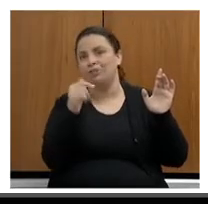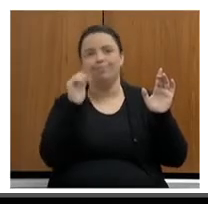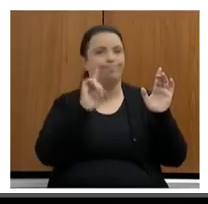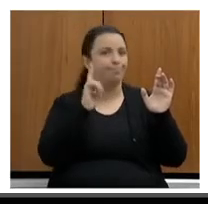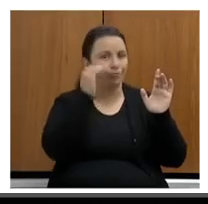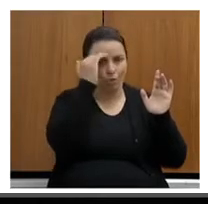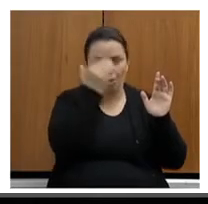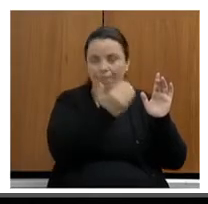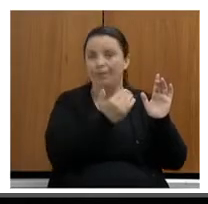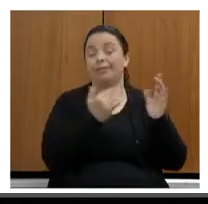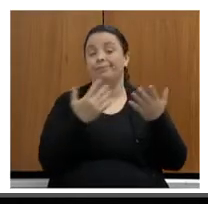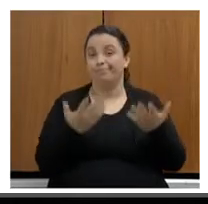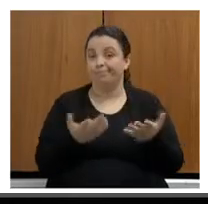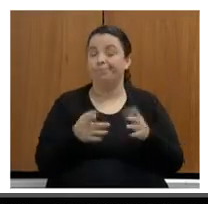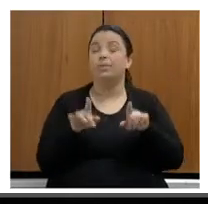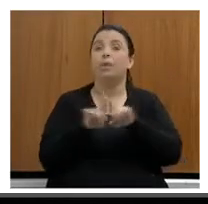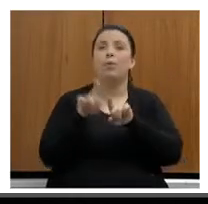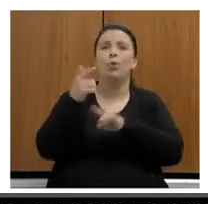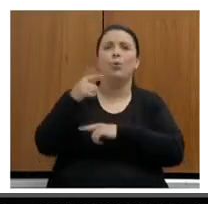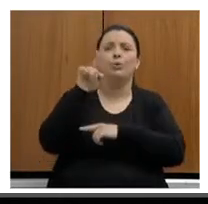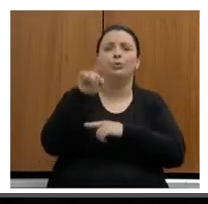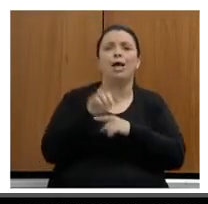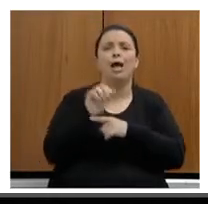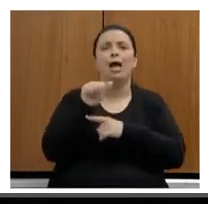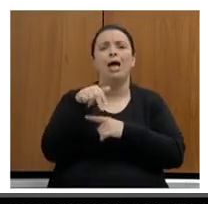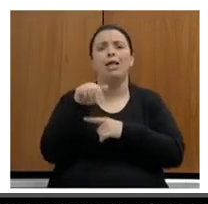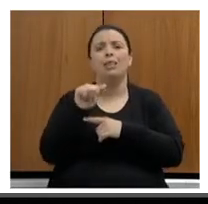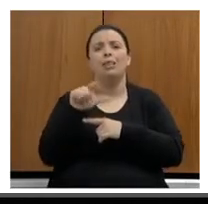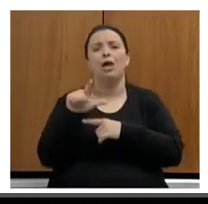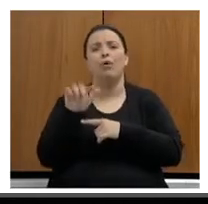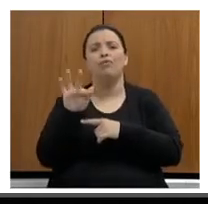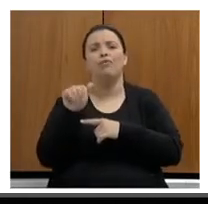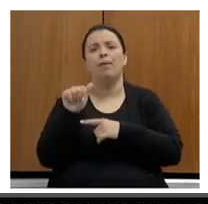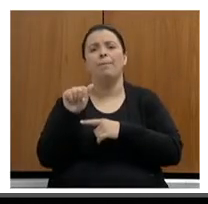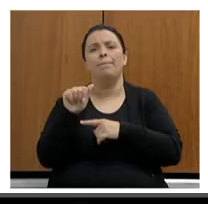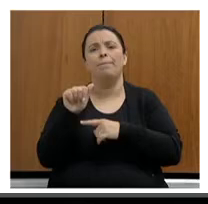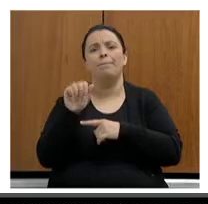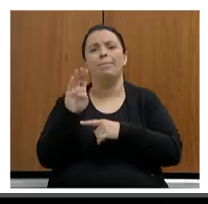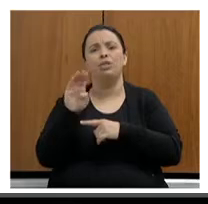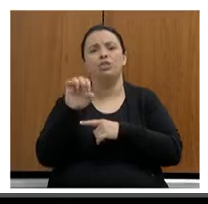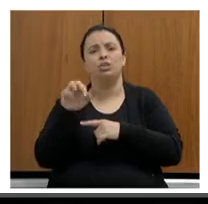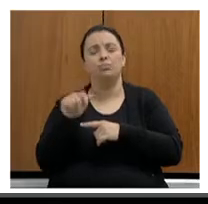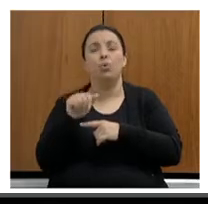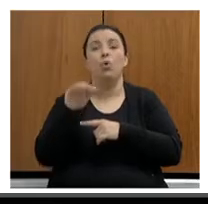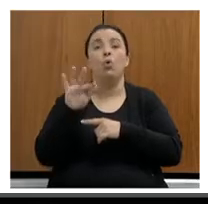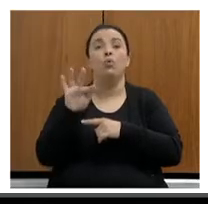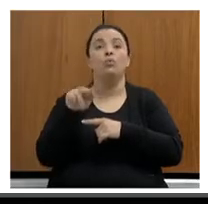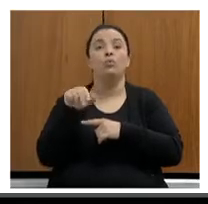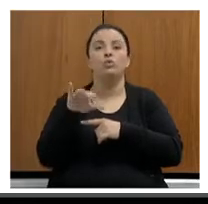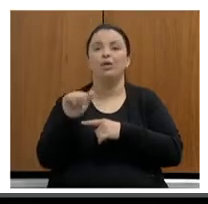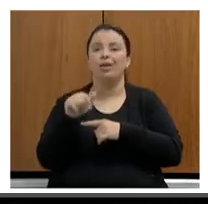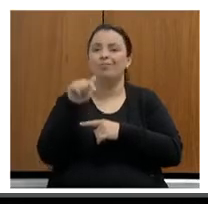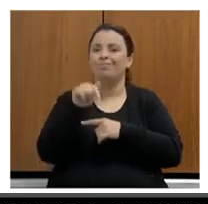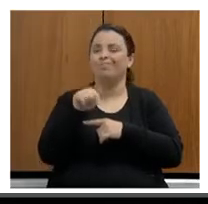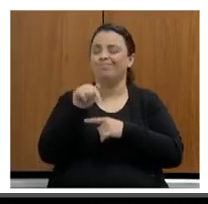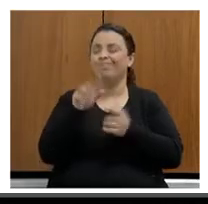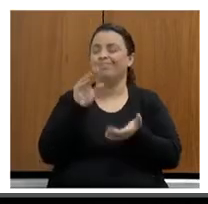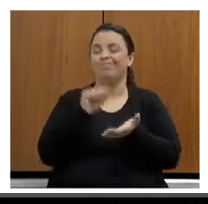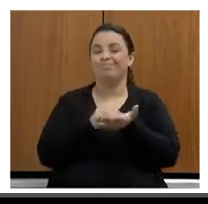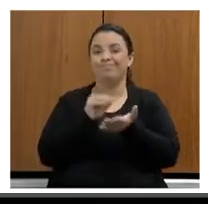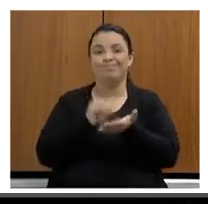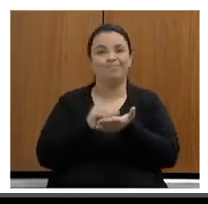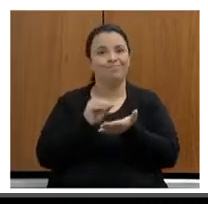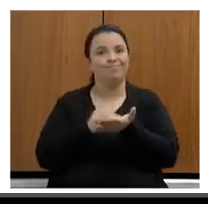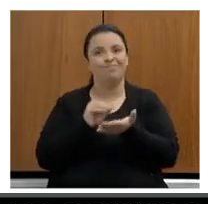passar por próximo analfabetismo funcional é a falta de acesso à escola ainda são realidades no estado vai lembrar que